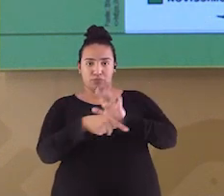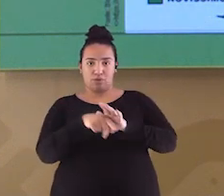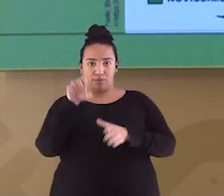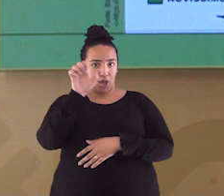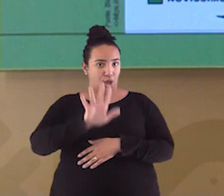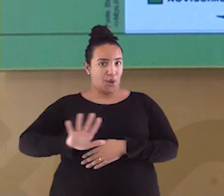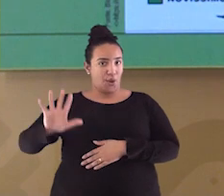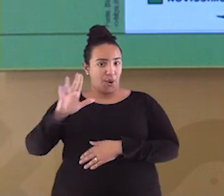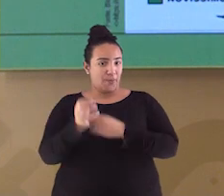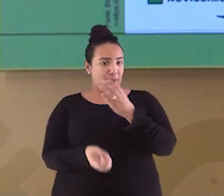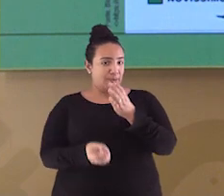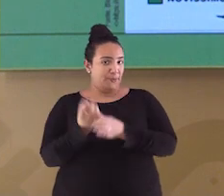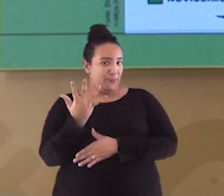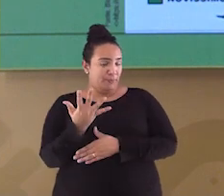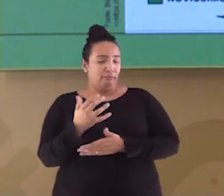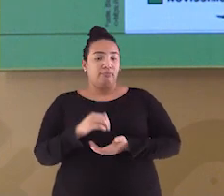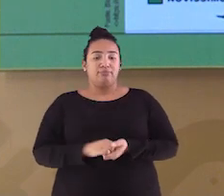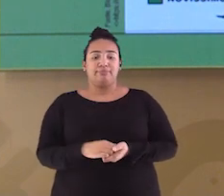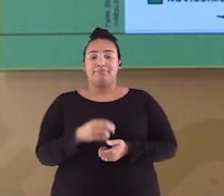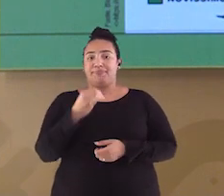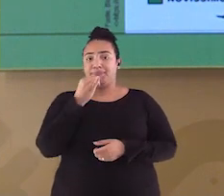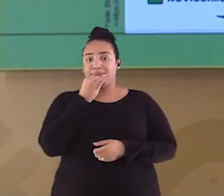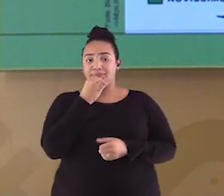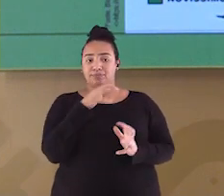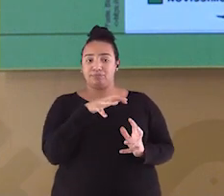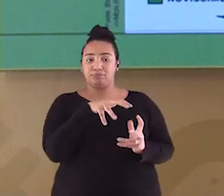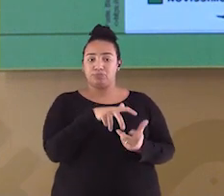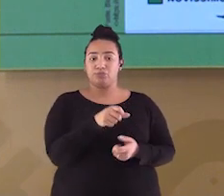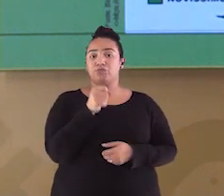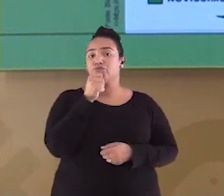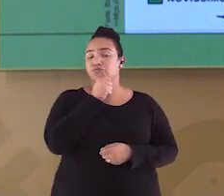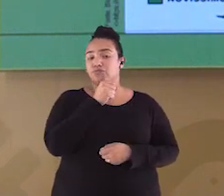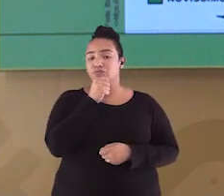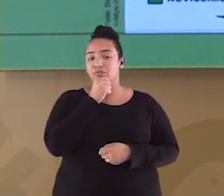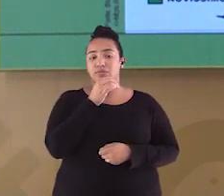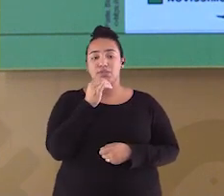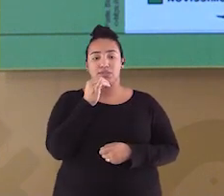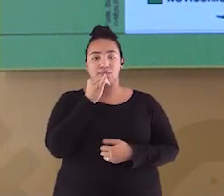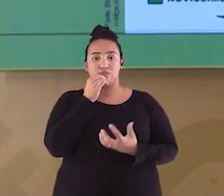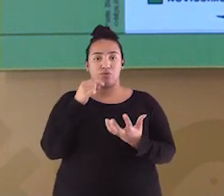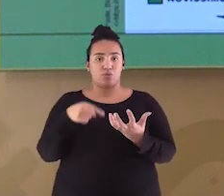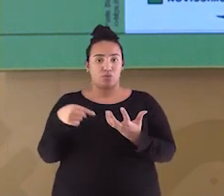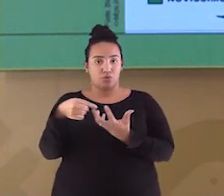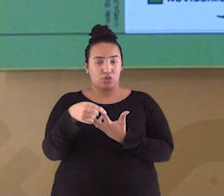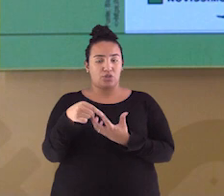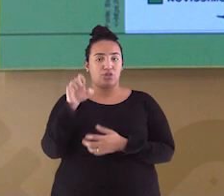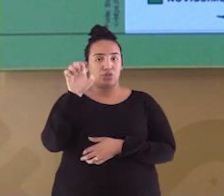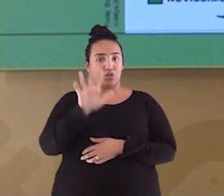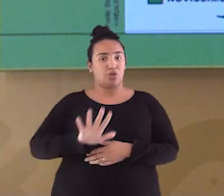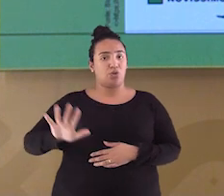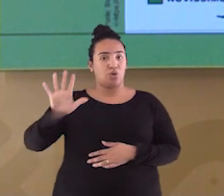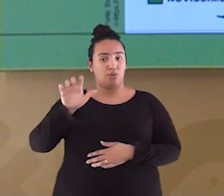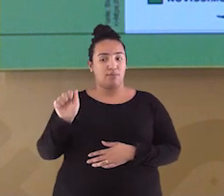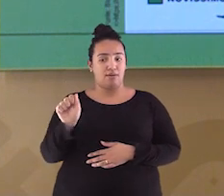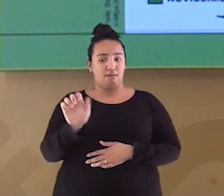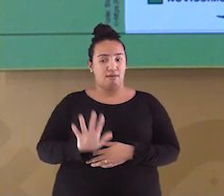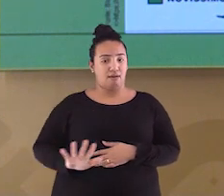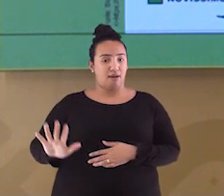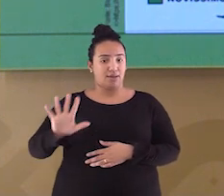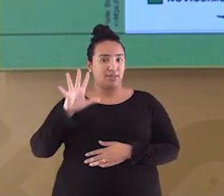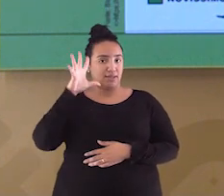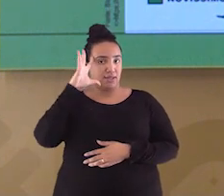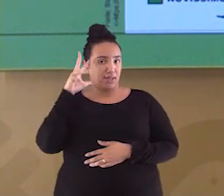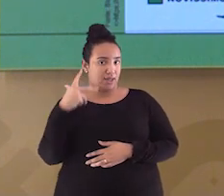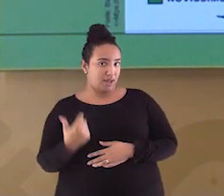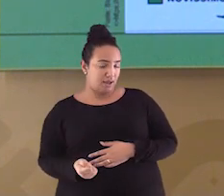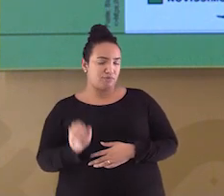europeus, que denominavam Velho Mundo os continentes da Europa, Ásia e África, que já tinham